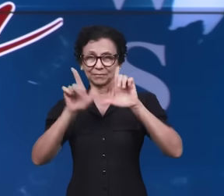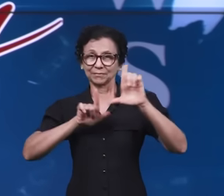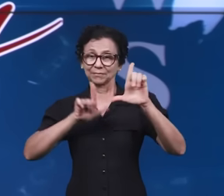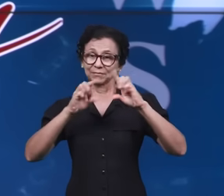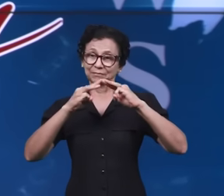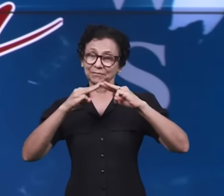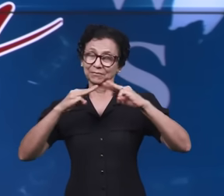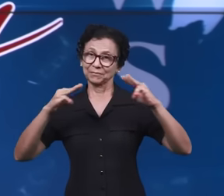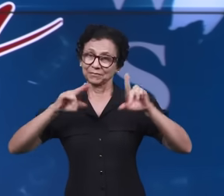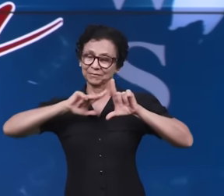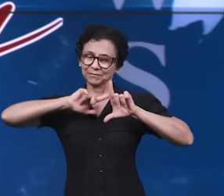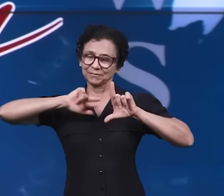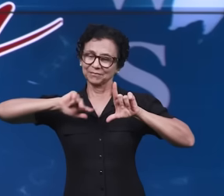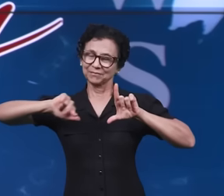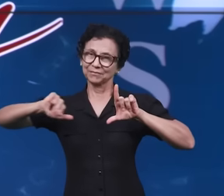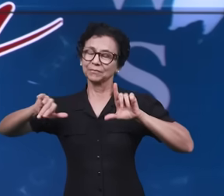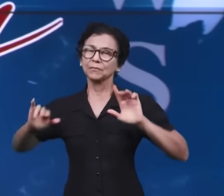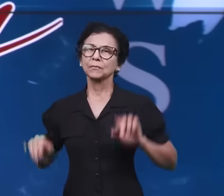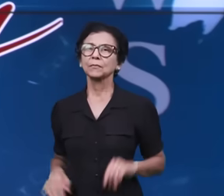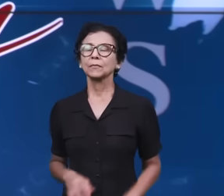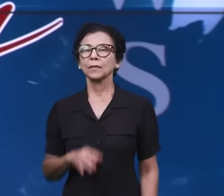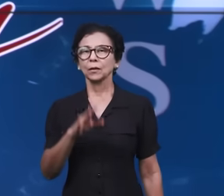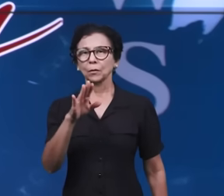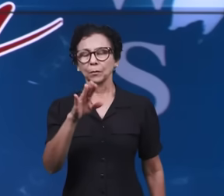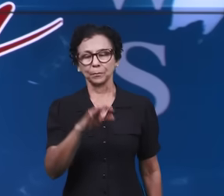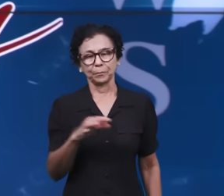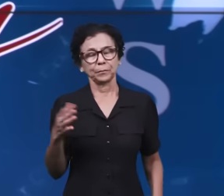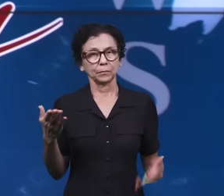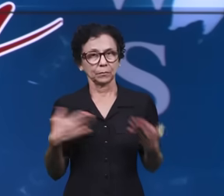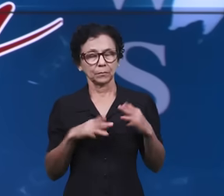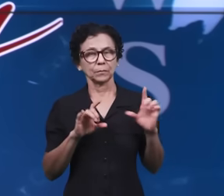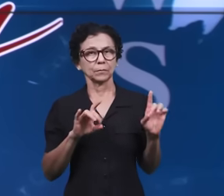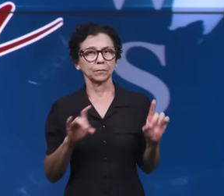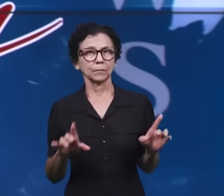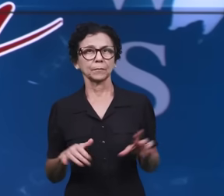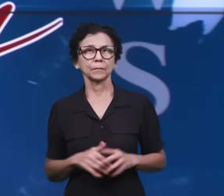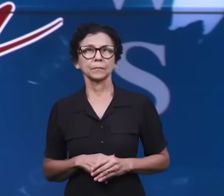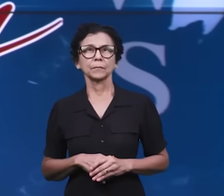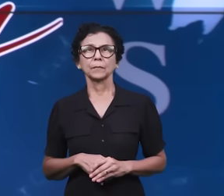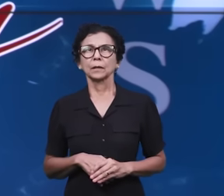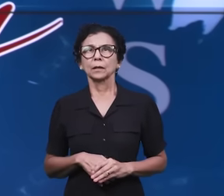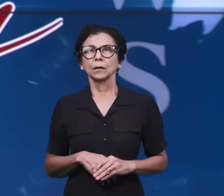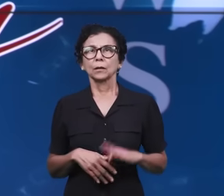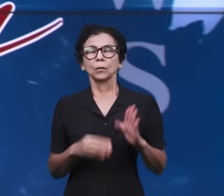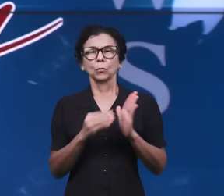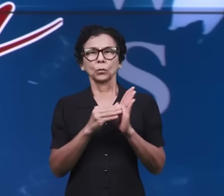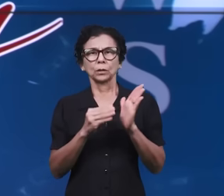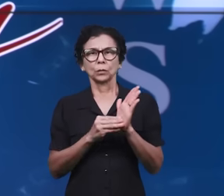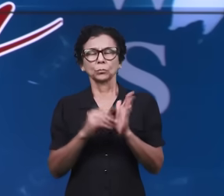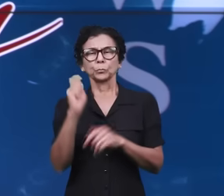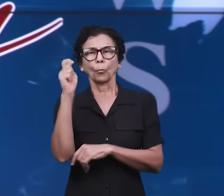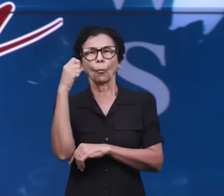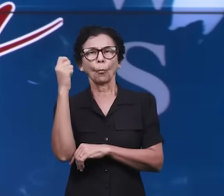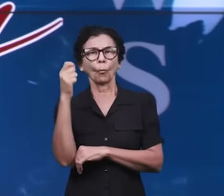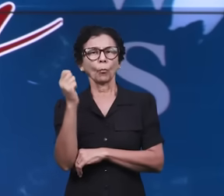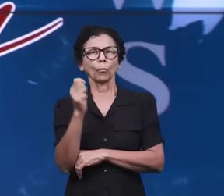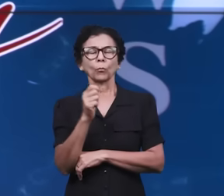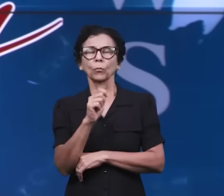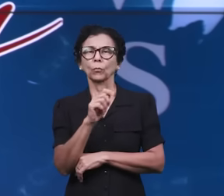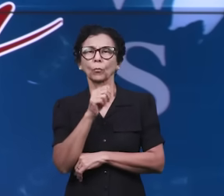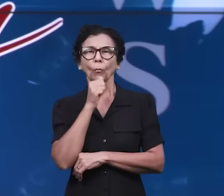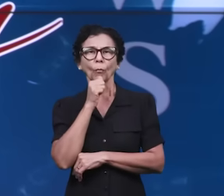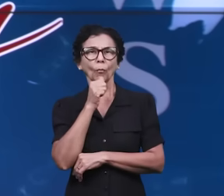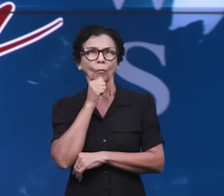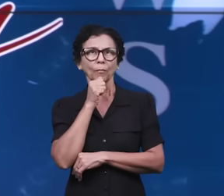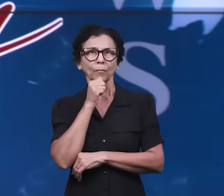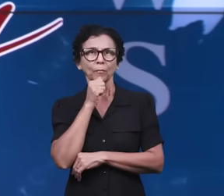TV Manaim, pelas nossas multiplataformas. E olha, hoje, em especialmente, não teremos um conteúdo ali do Rio Grande do Sul. Mas na semana que